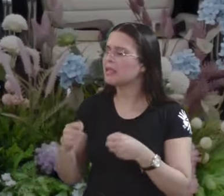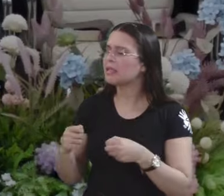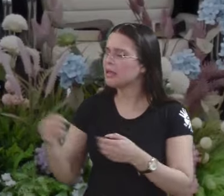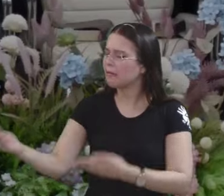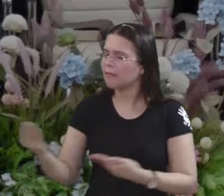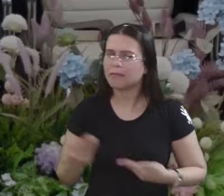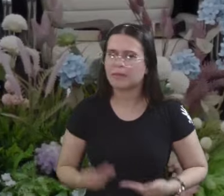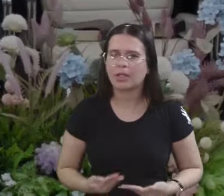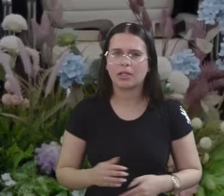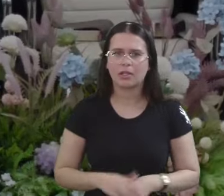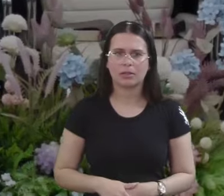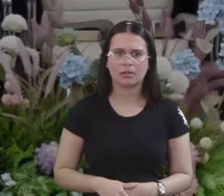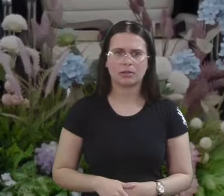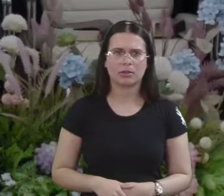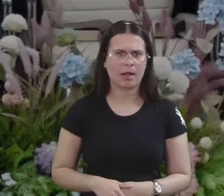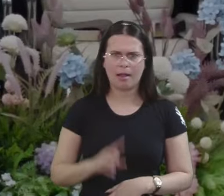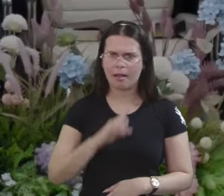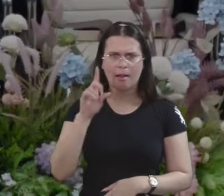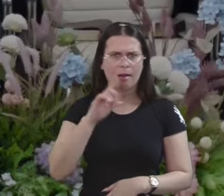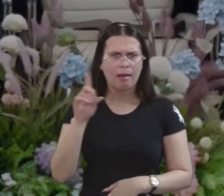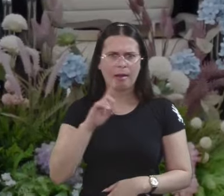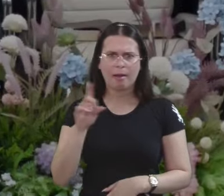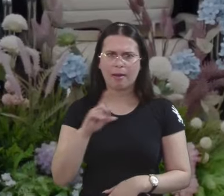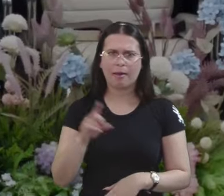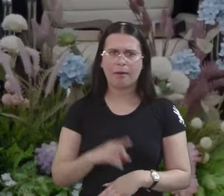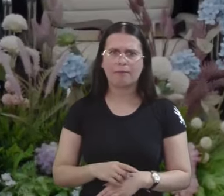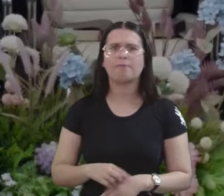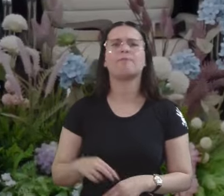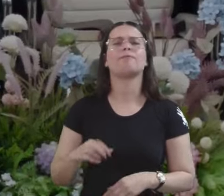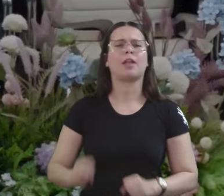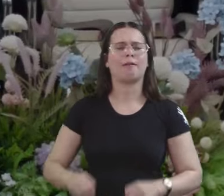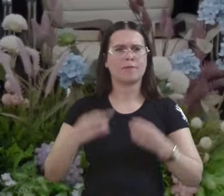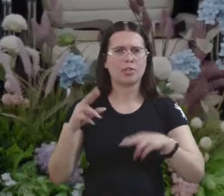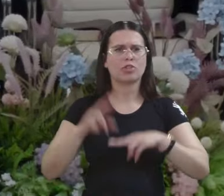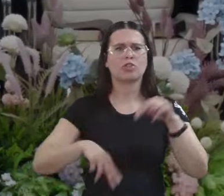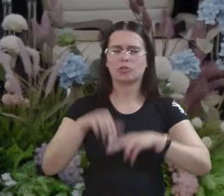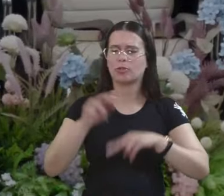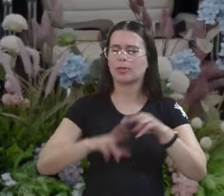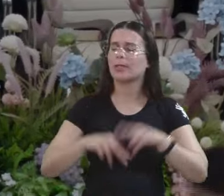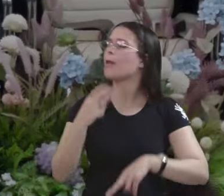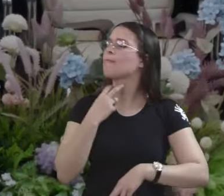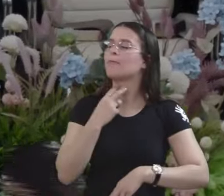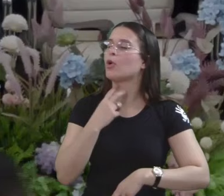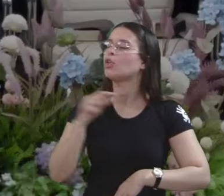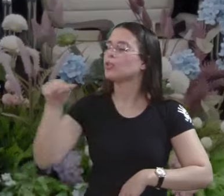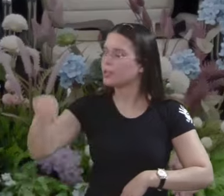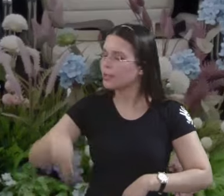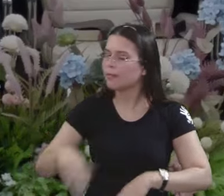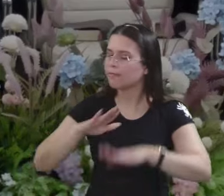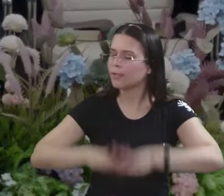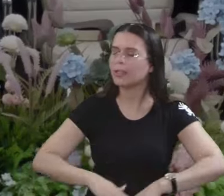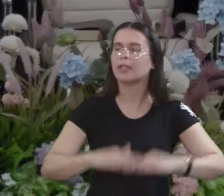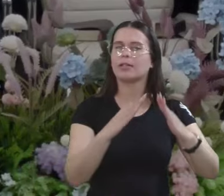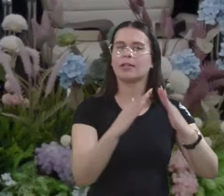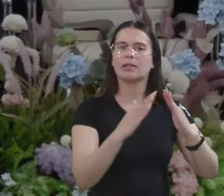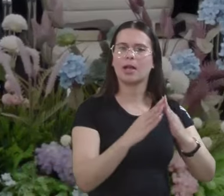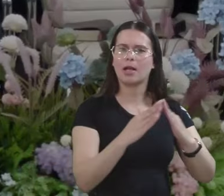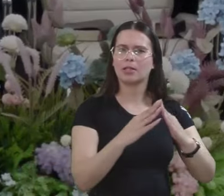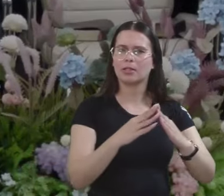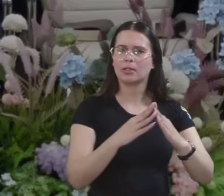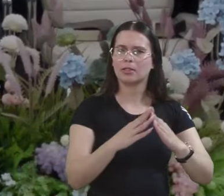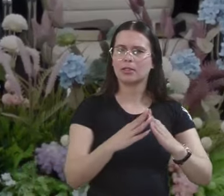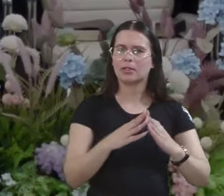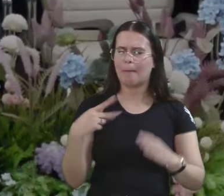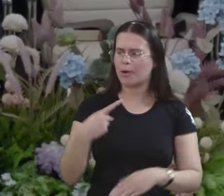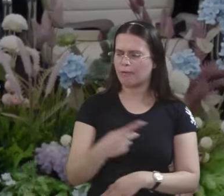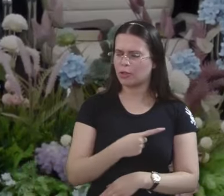ninguém para a escola. Mas a professora vai brigar, quem manda na minha casa sou eu, não é a professora não. A professora sai fora